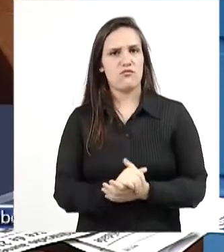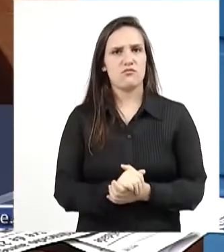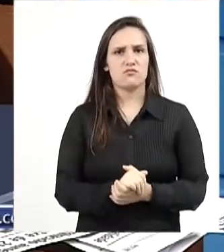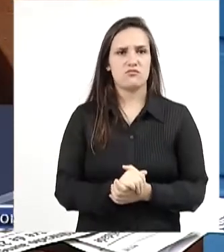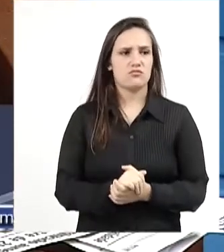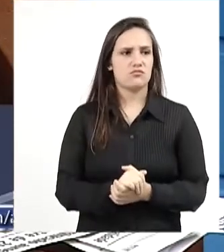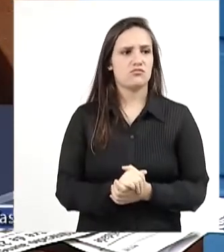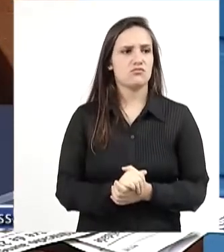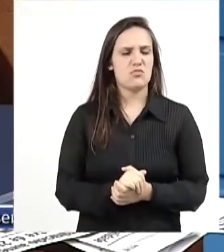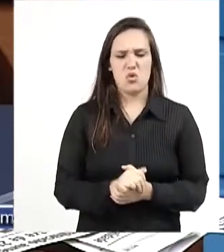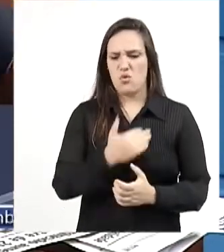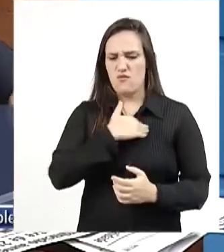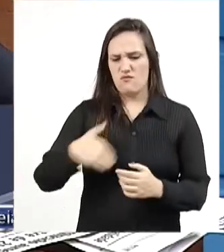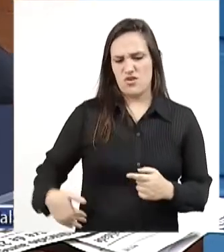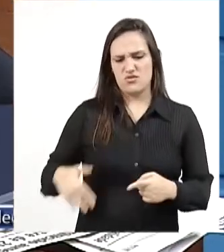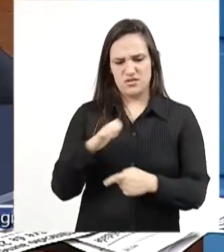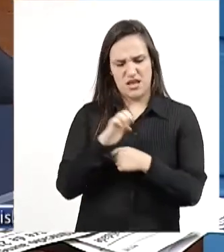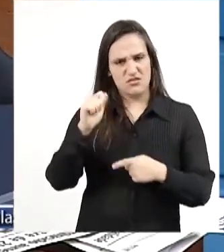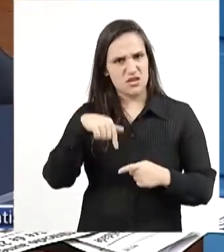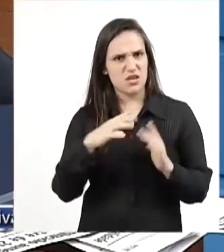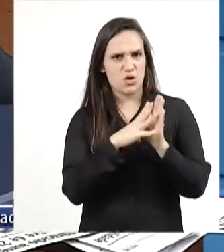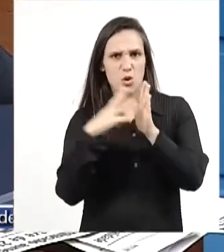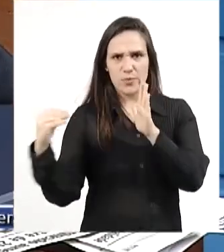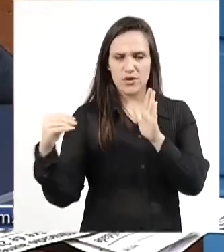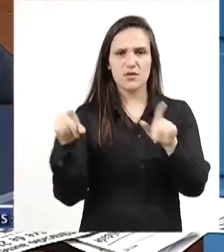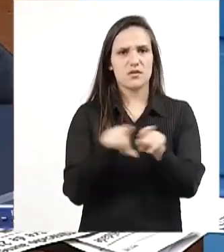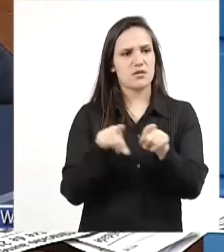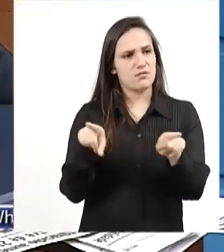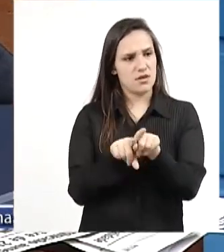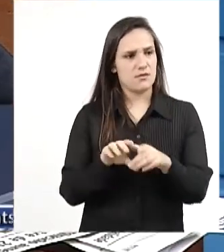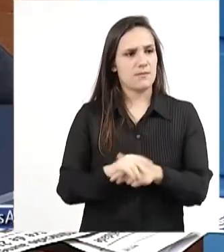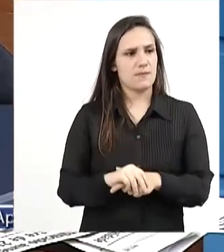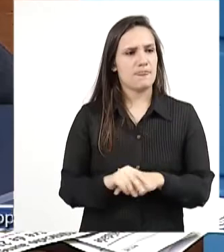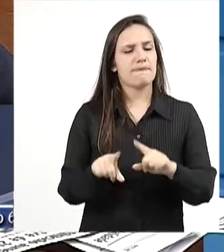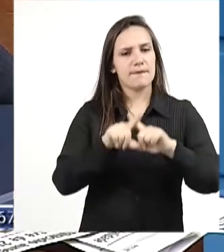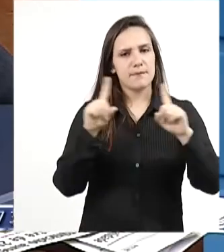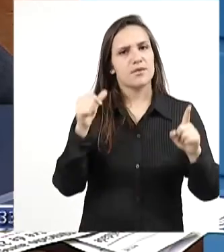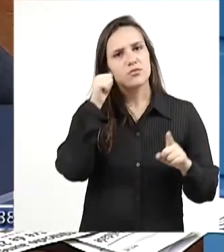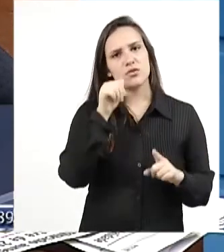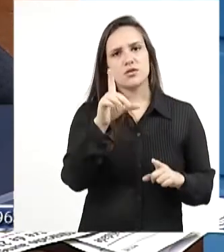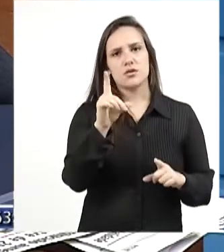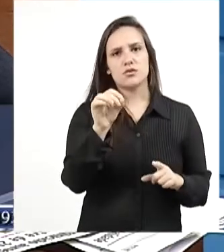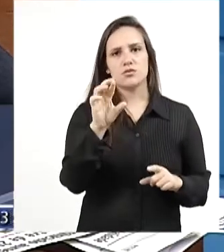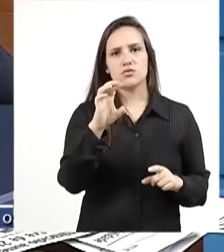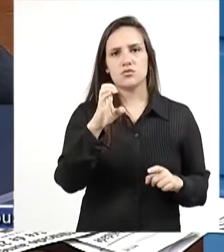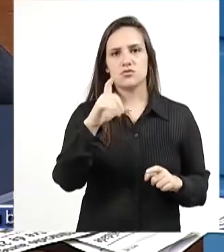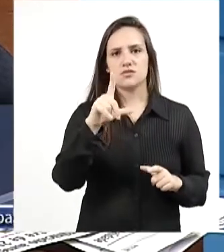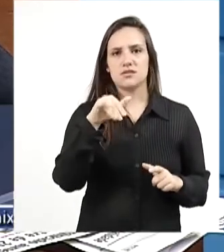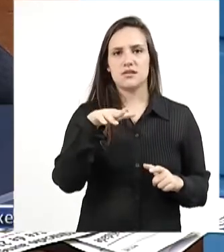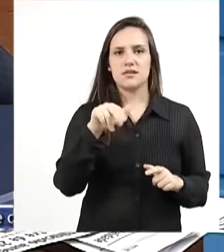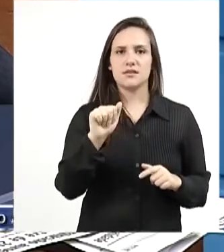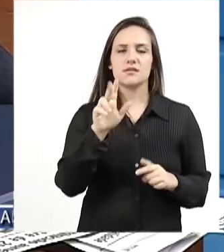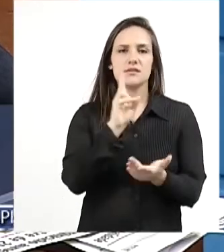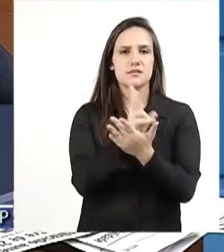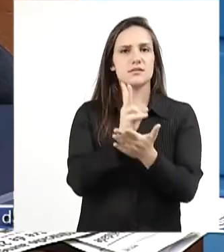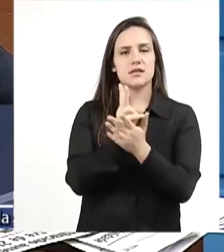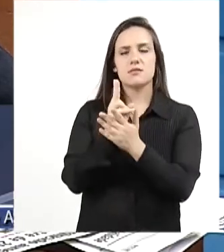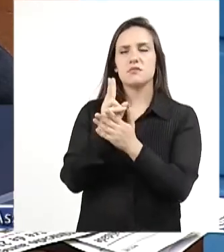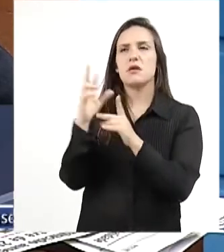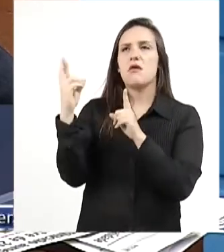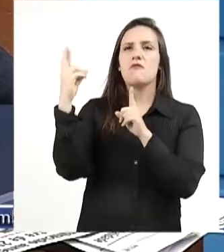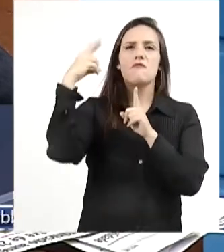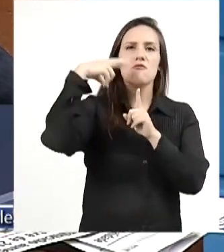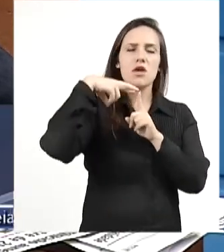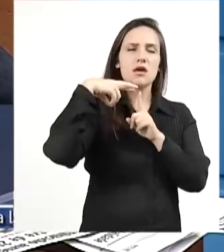pelo governo do Estado, pelo governo federal, e Dorcelina vai ser sempre uma luz a iluminar a nossa